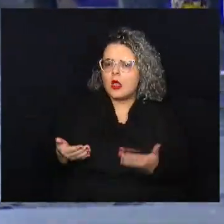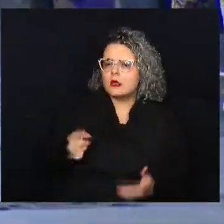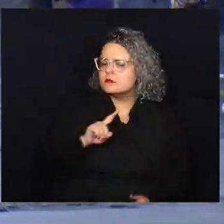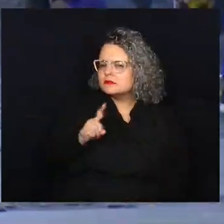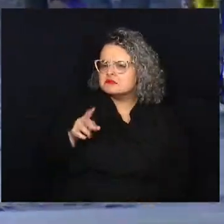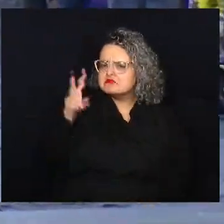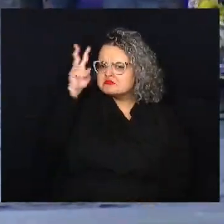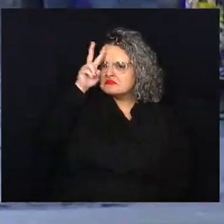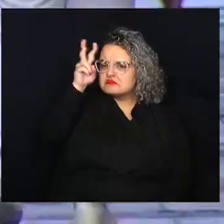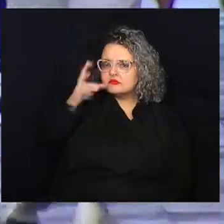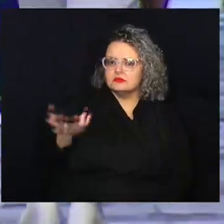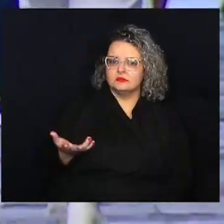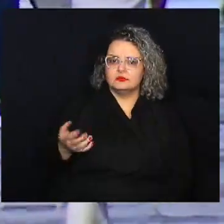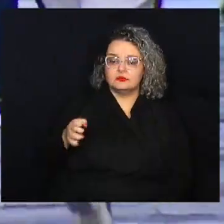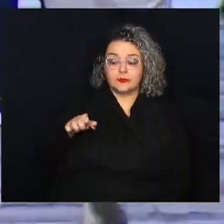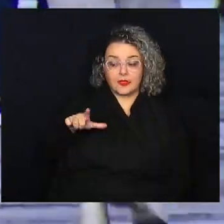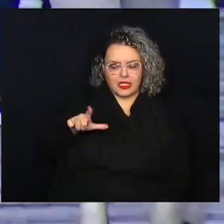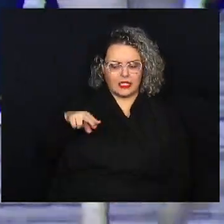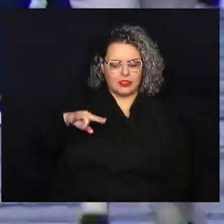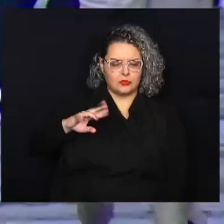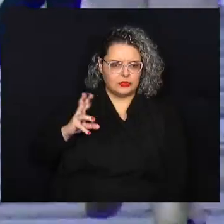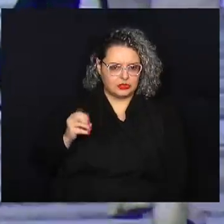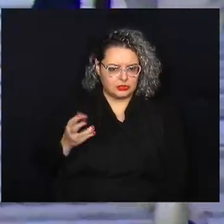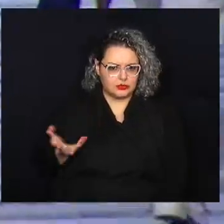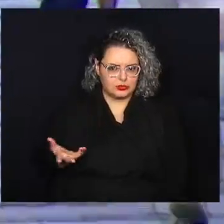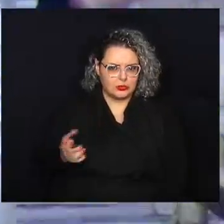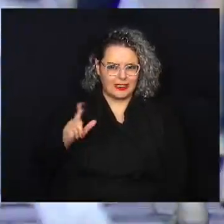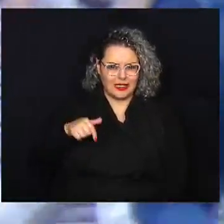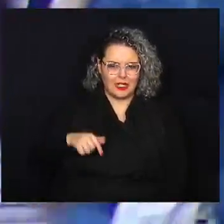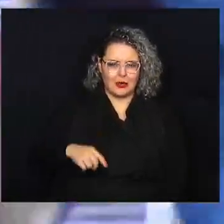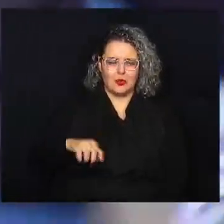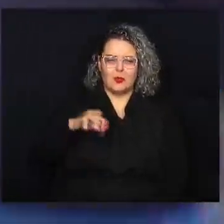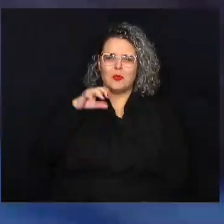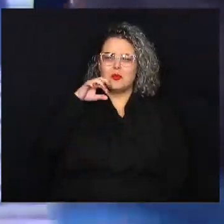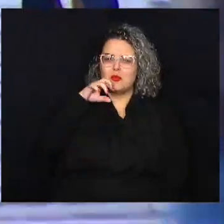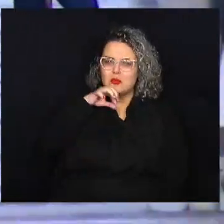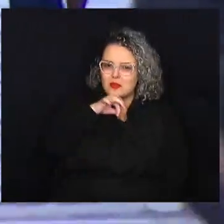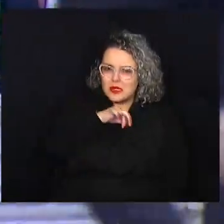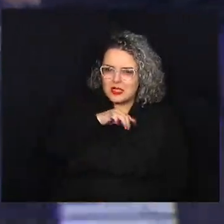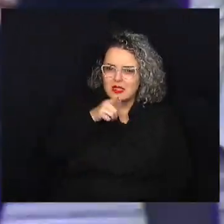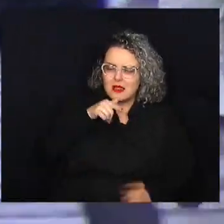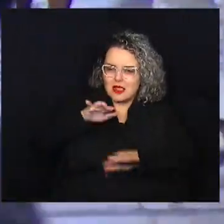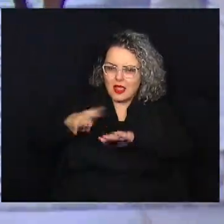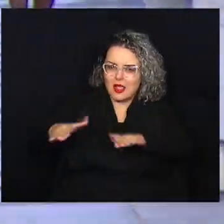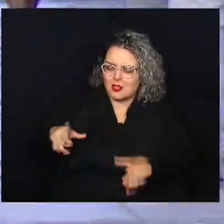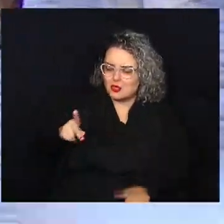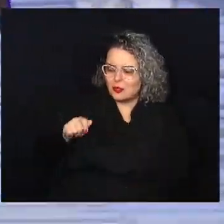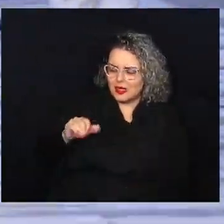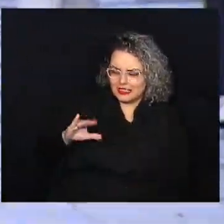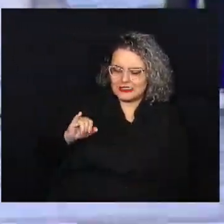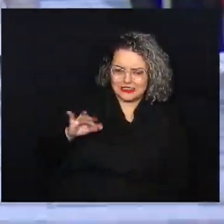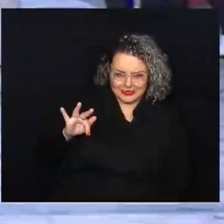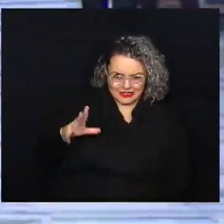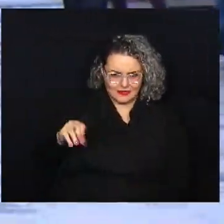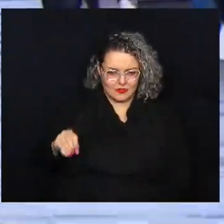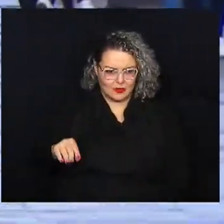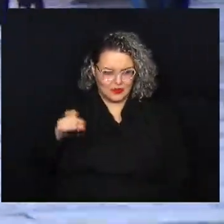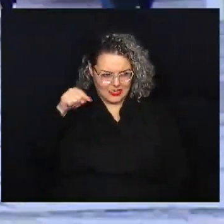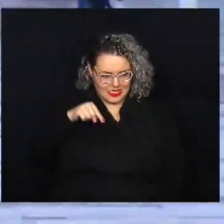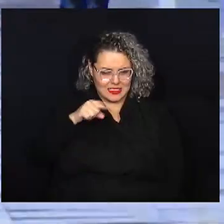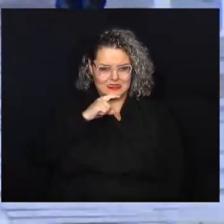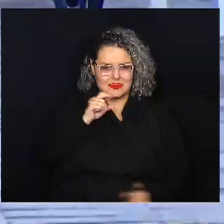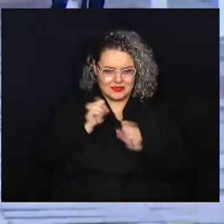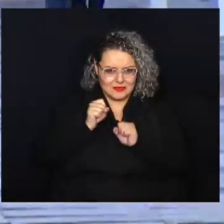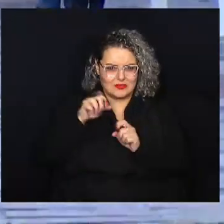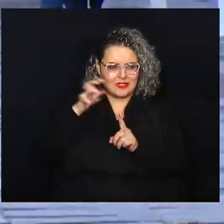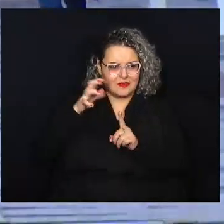né, do El Niño, seria o aquecimento das águas do Pacífico. Esse inverno ele está sob a influência do El Niño.